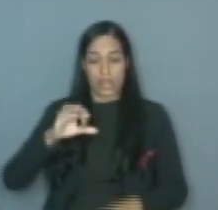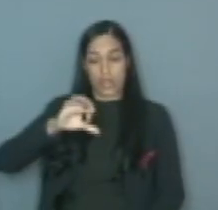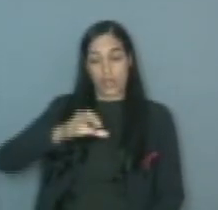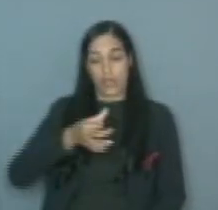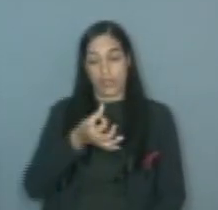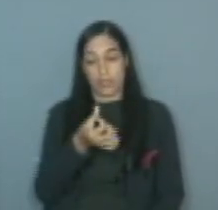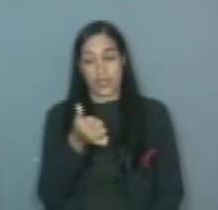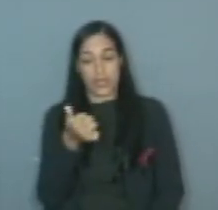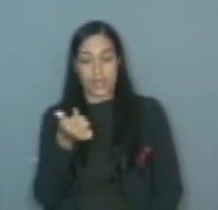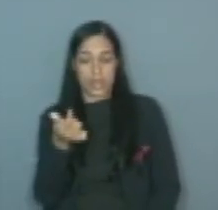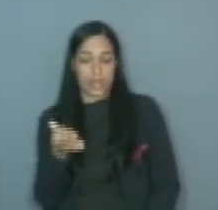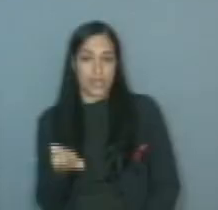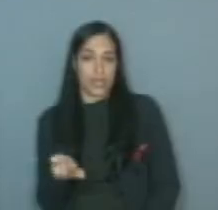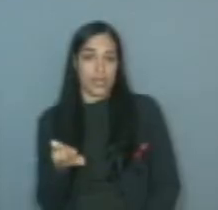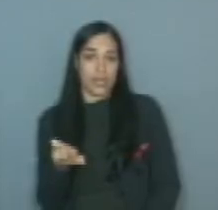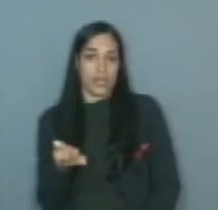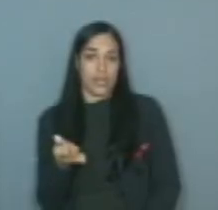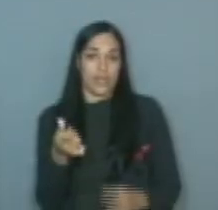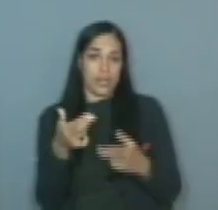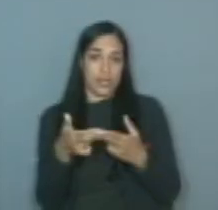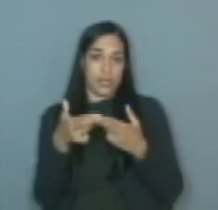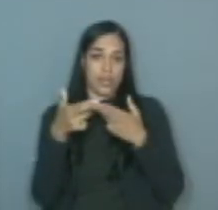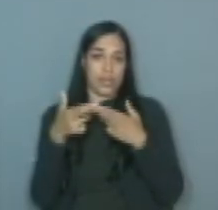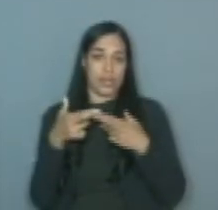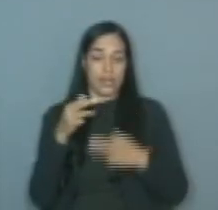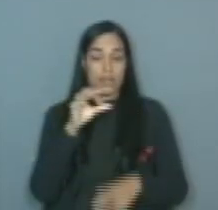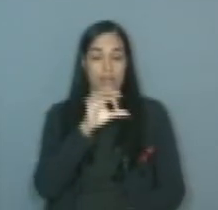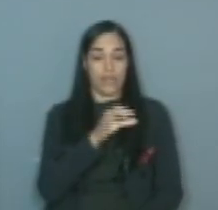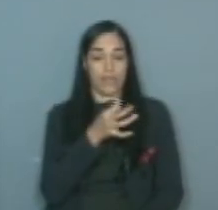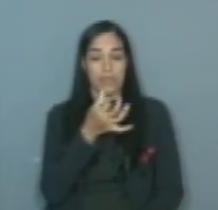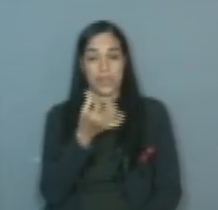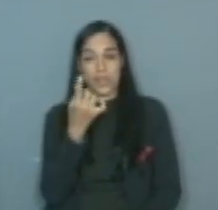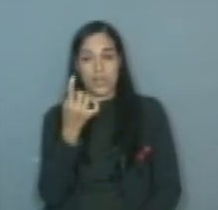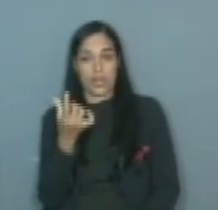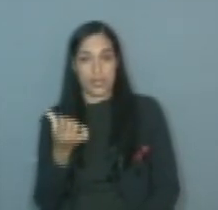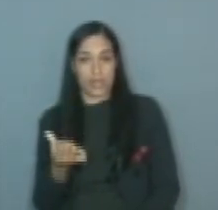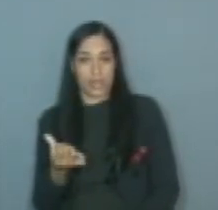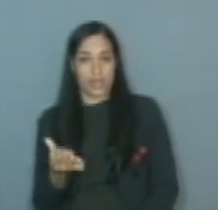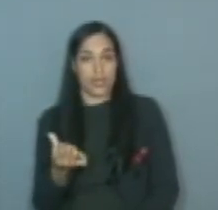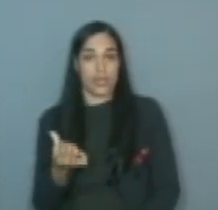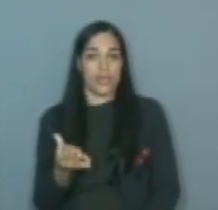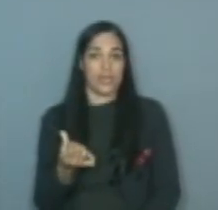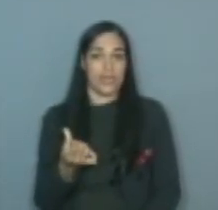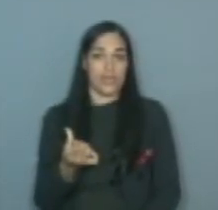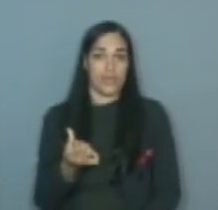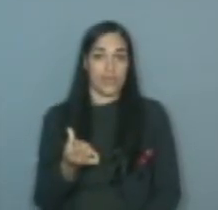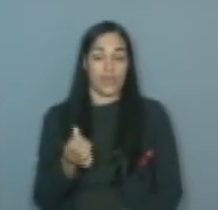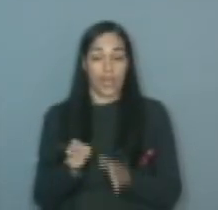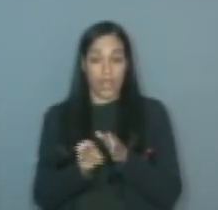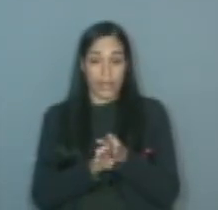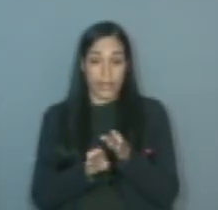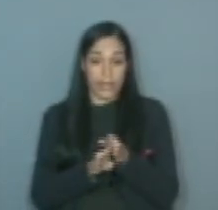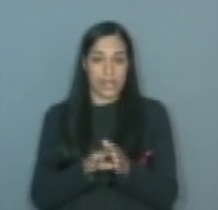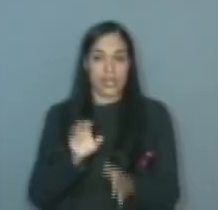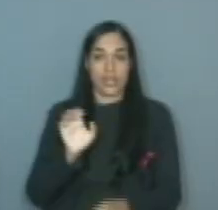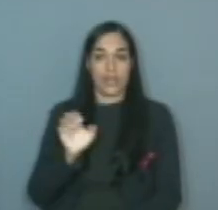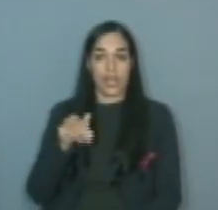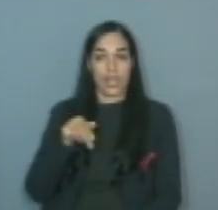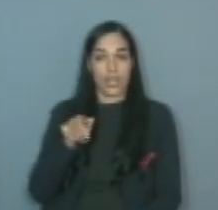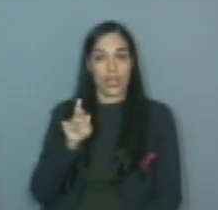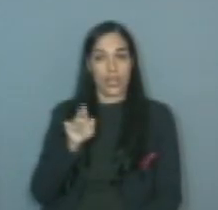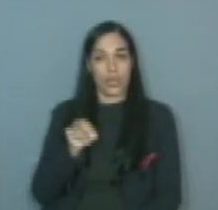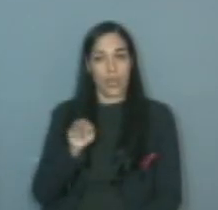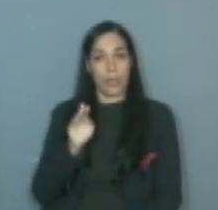9616. E nesse requerimento 9616, eu dirijo uma indicação em LURB para